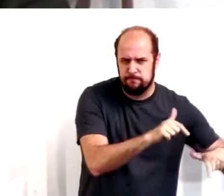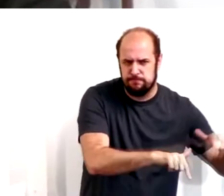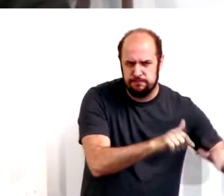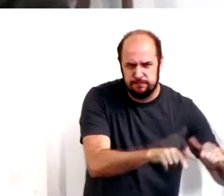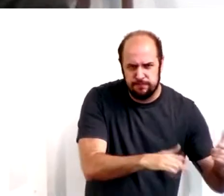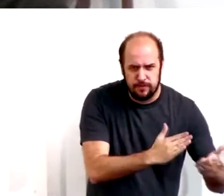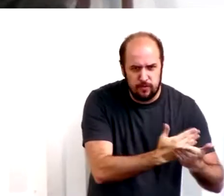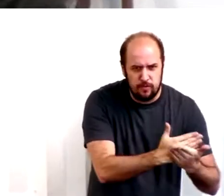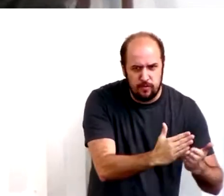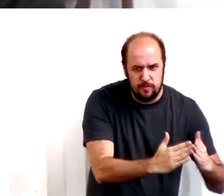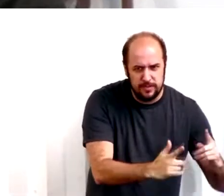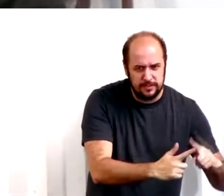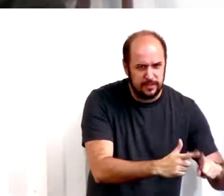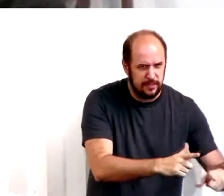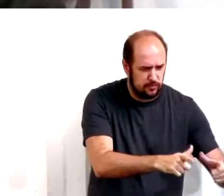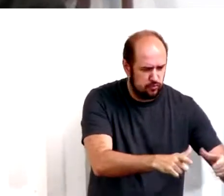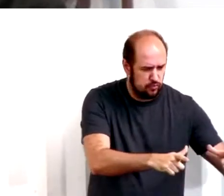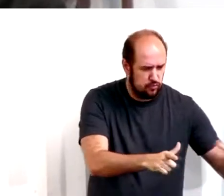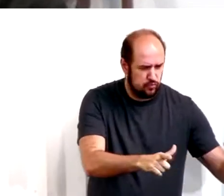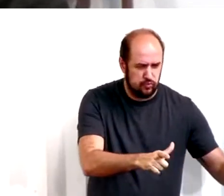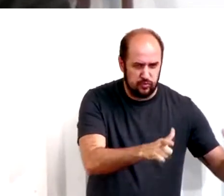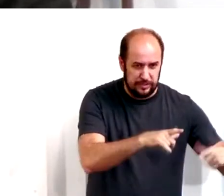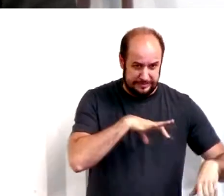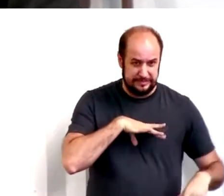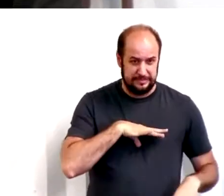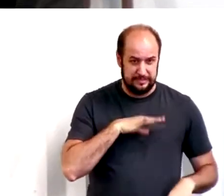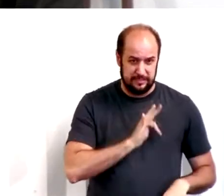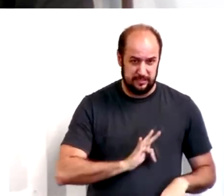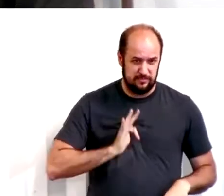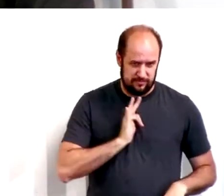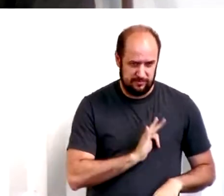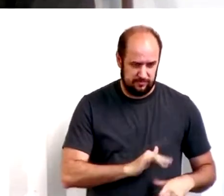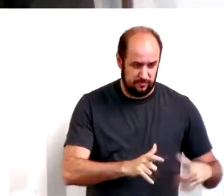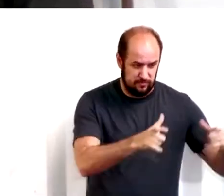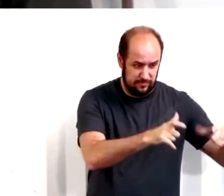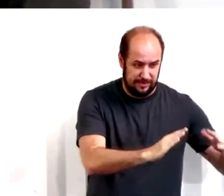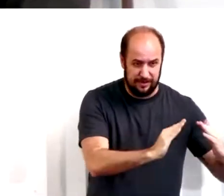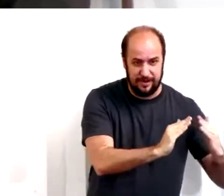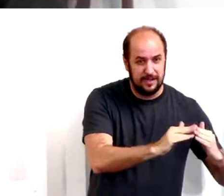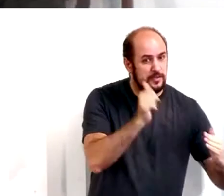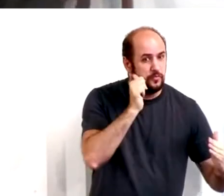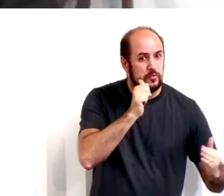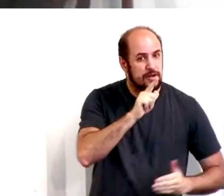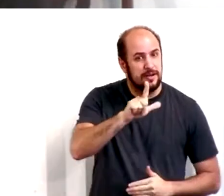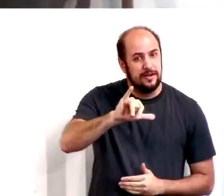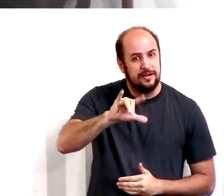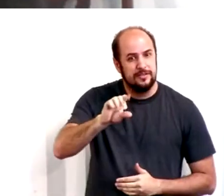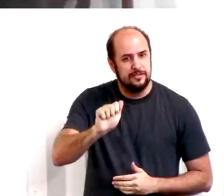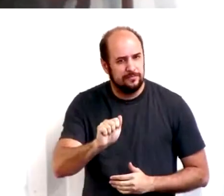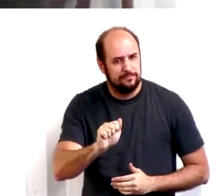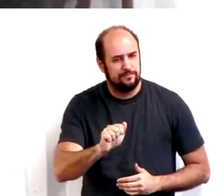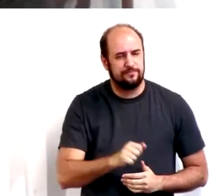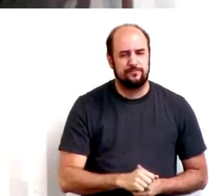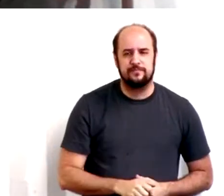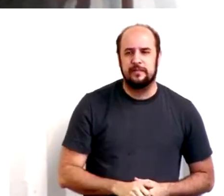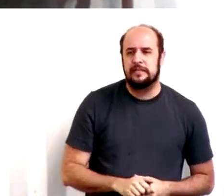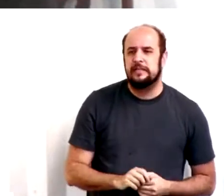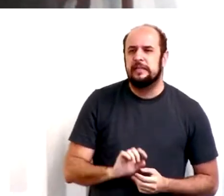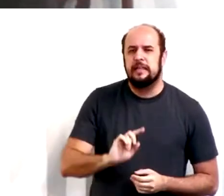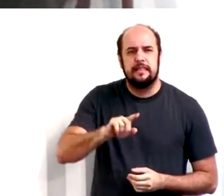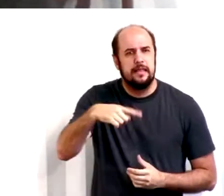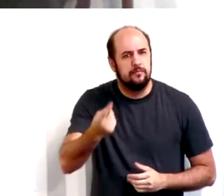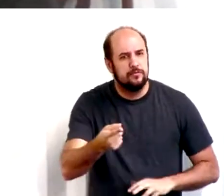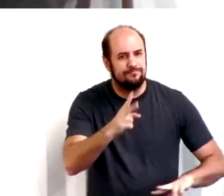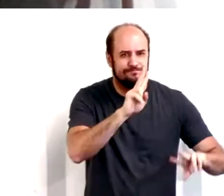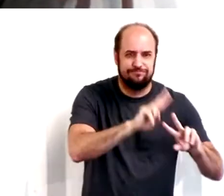de plantação da igreja de Filipos. Ali na casa de Lídia, ele é preso, como nós já